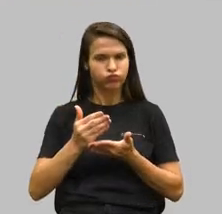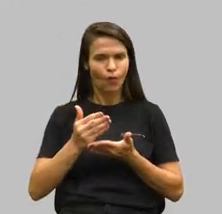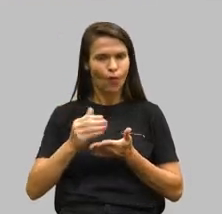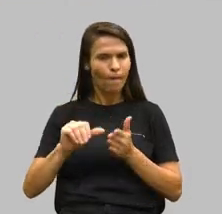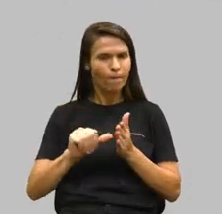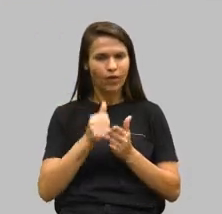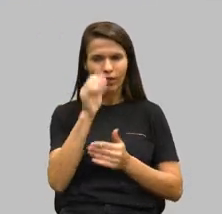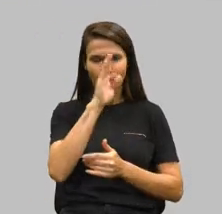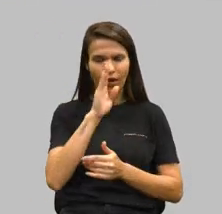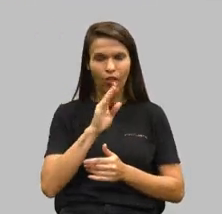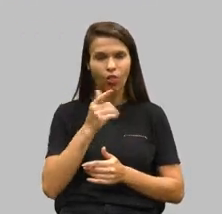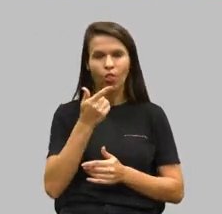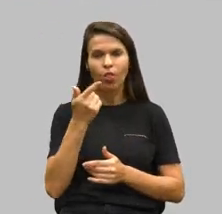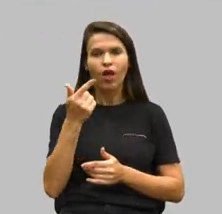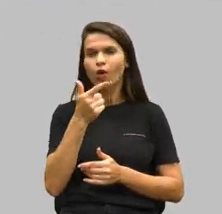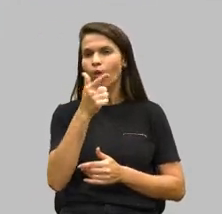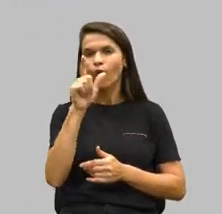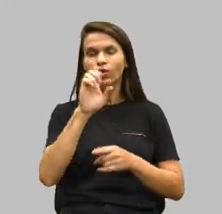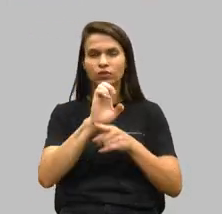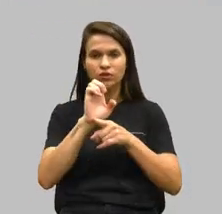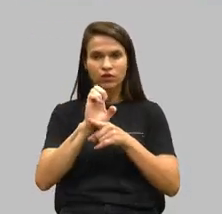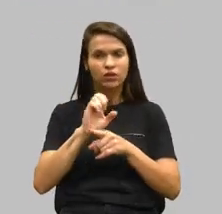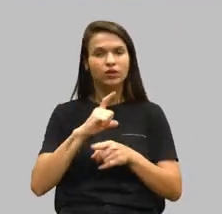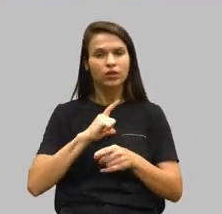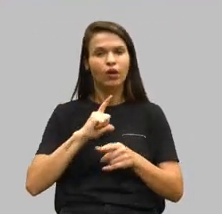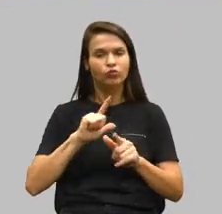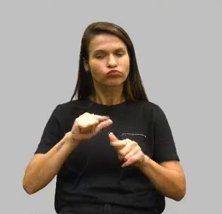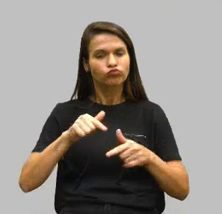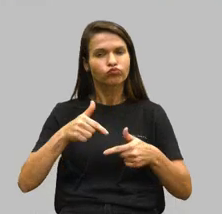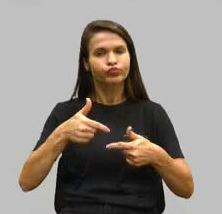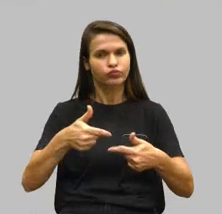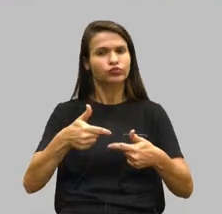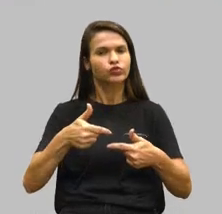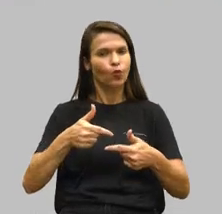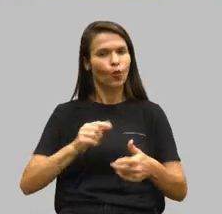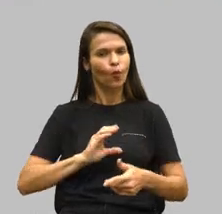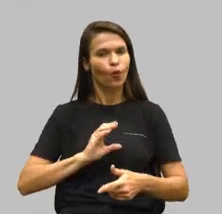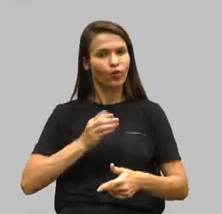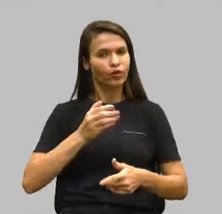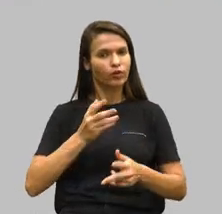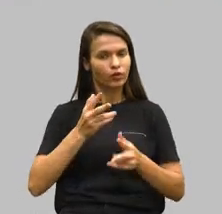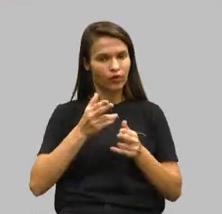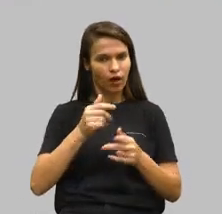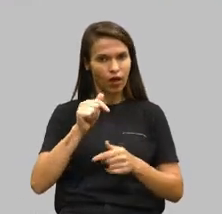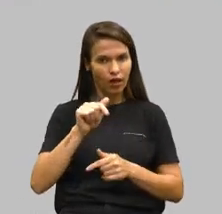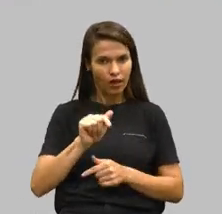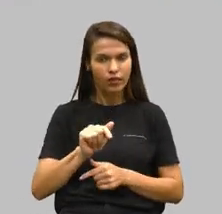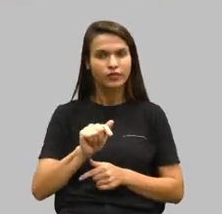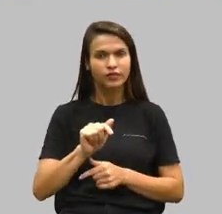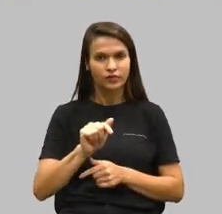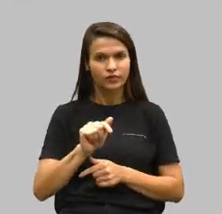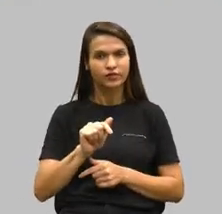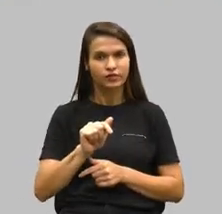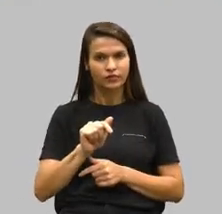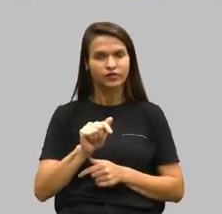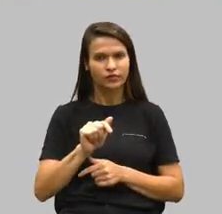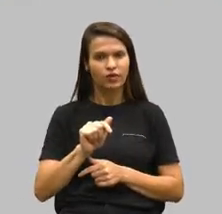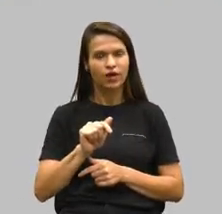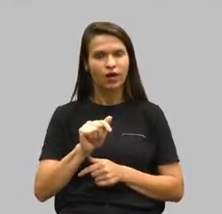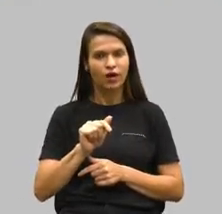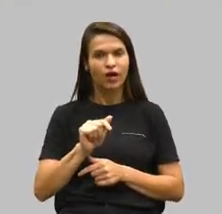estado brasileiro que tem uma iniciativa tão ousada quanto essa né Foi um eh fruto de